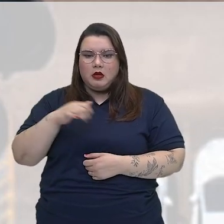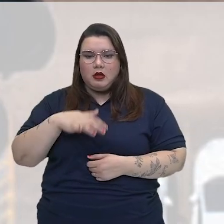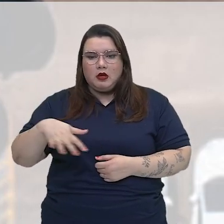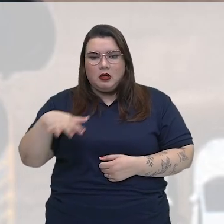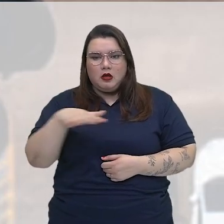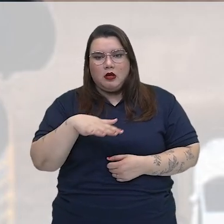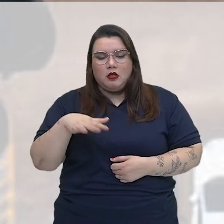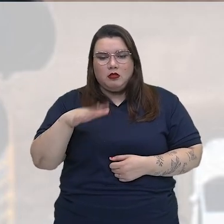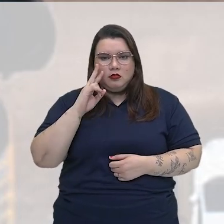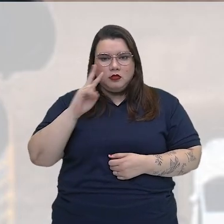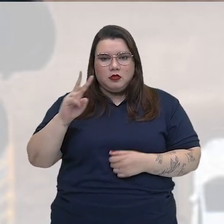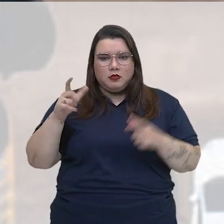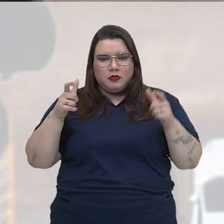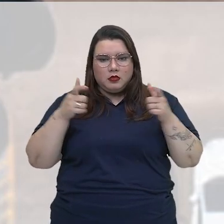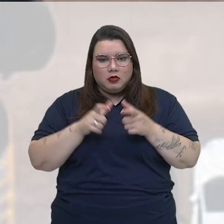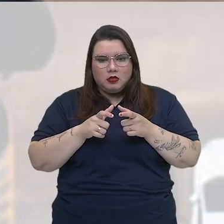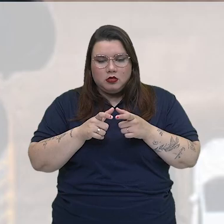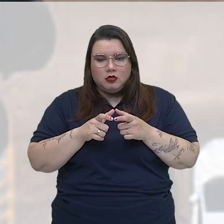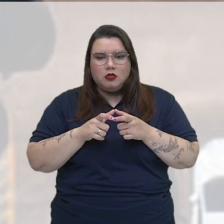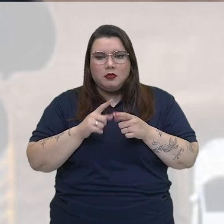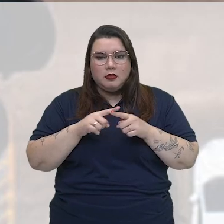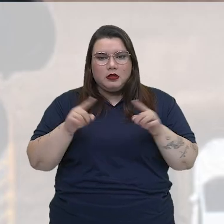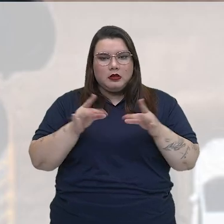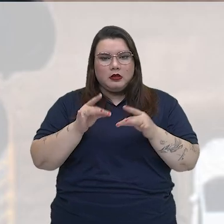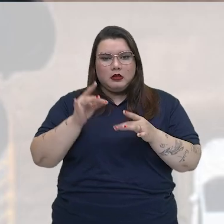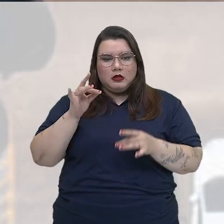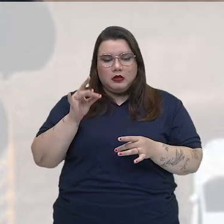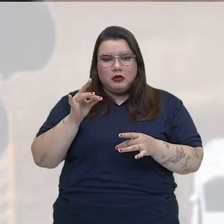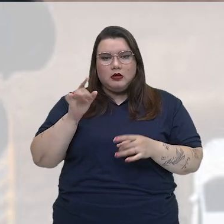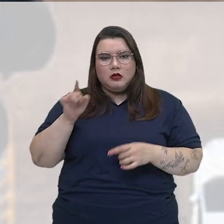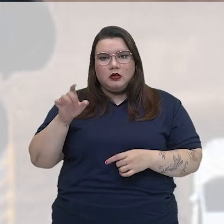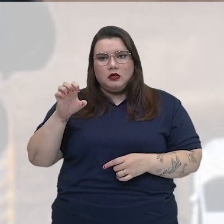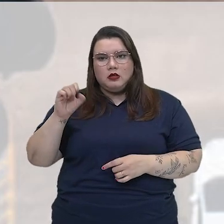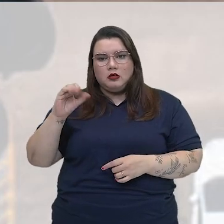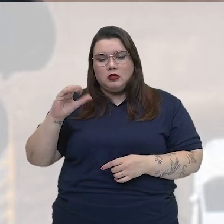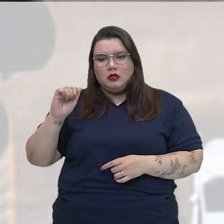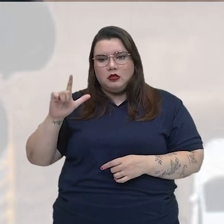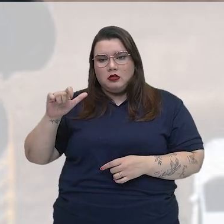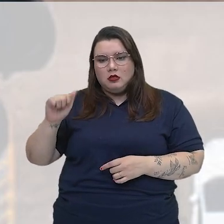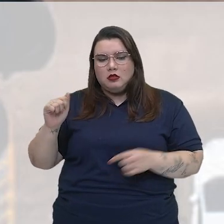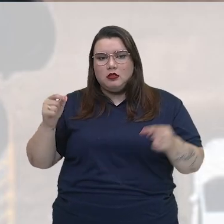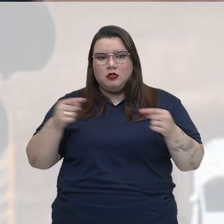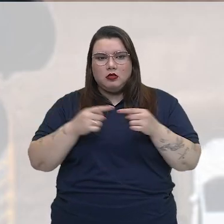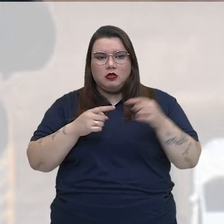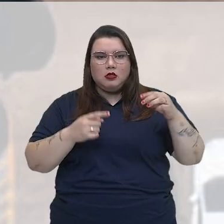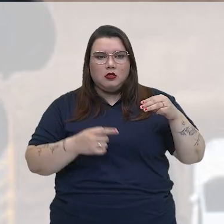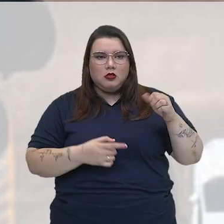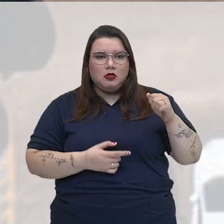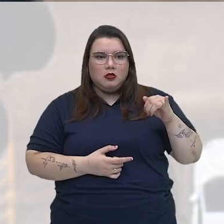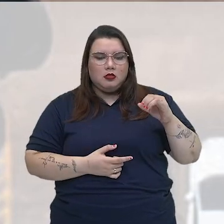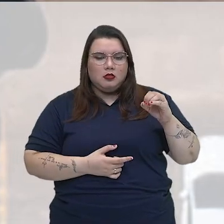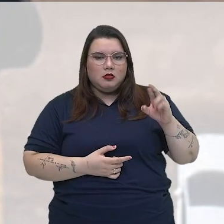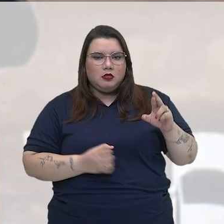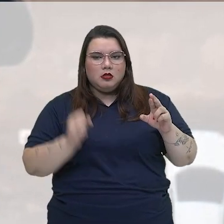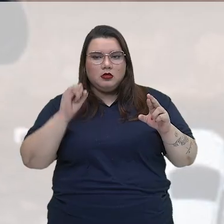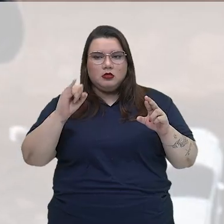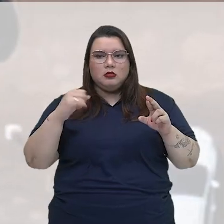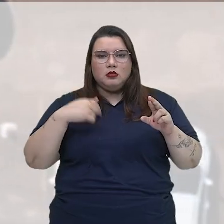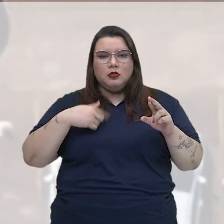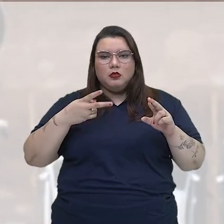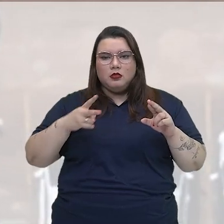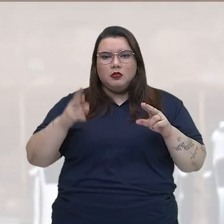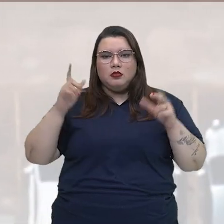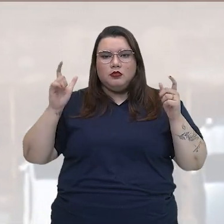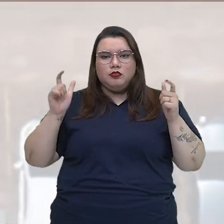estão vendo muitos detalhes. Então, a escala, ela também acaba sendo maior. Agora, se eu